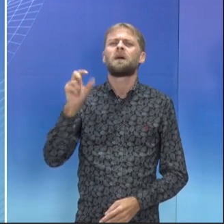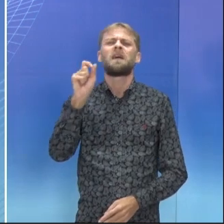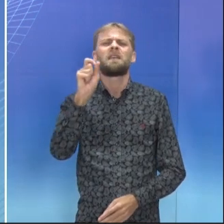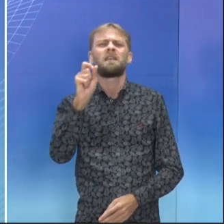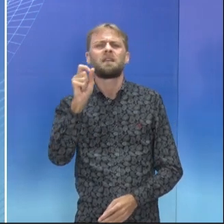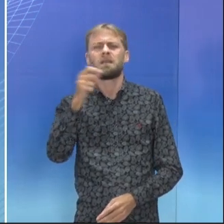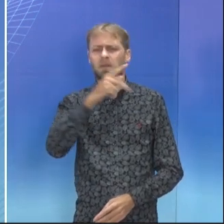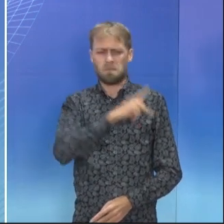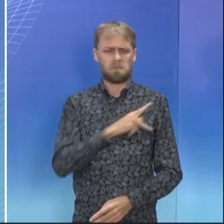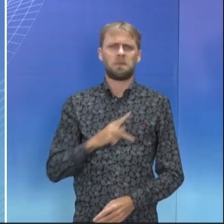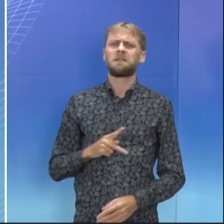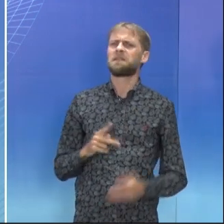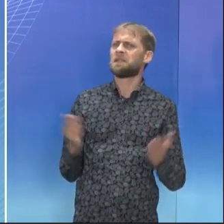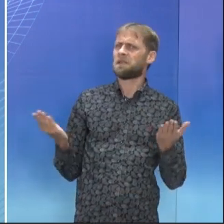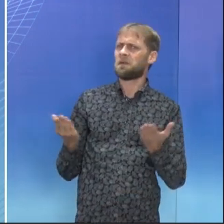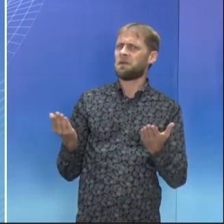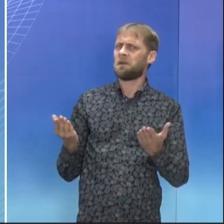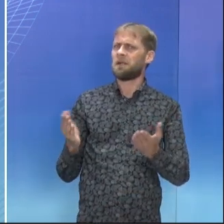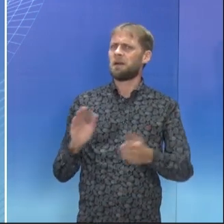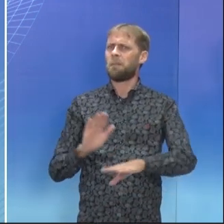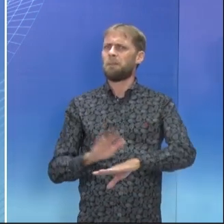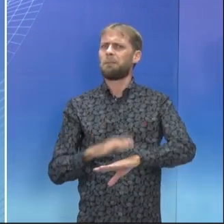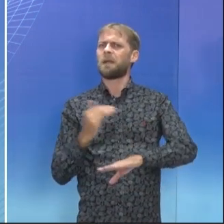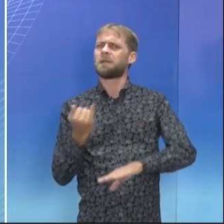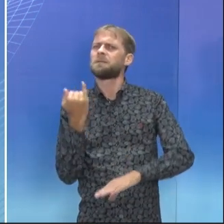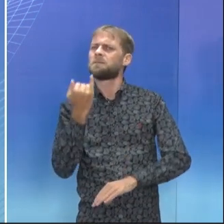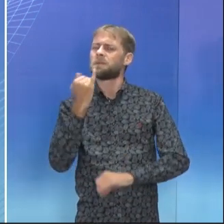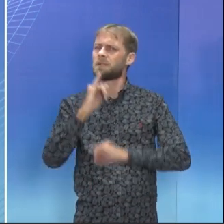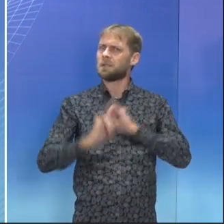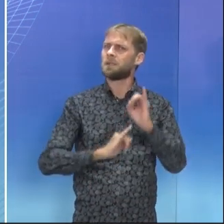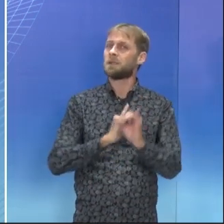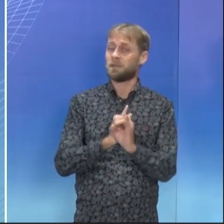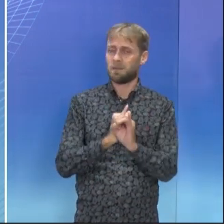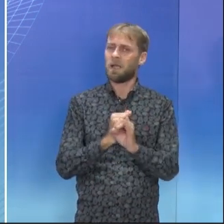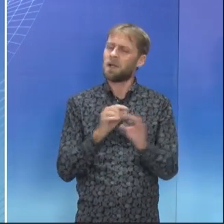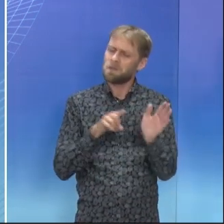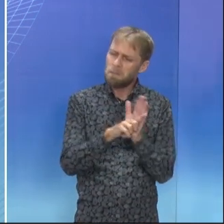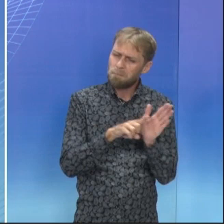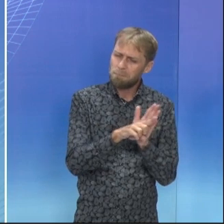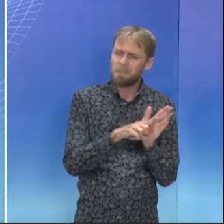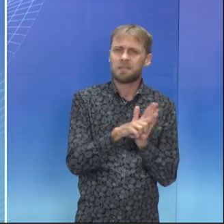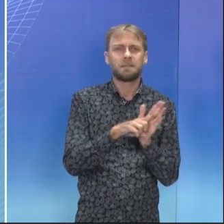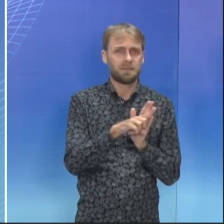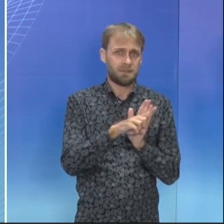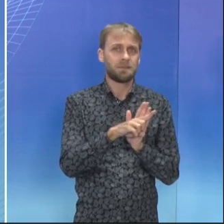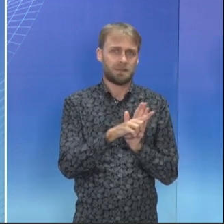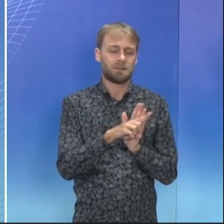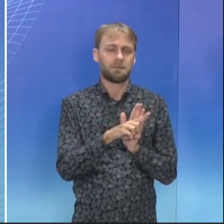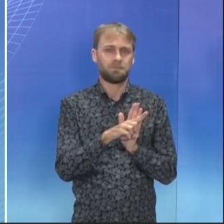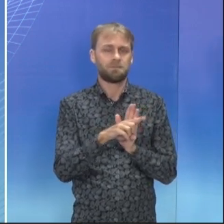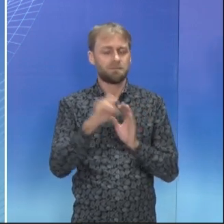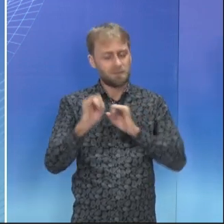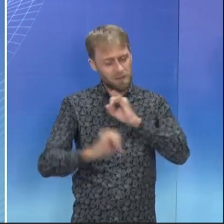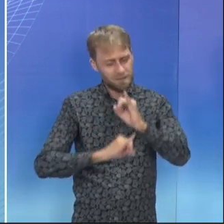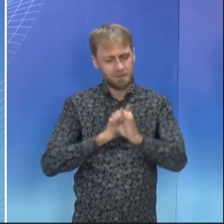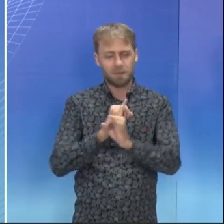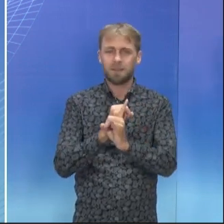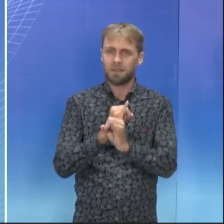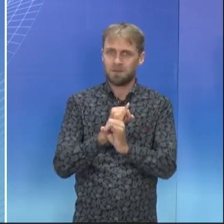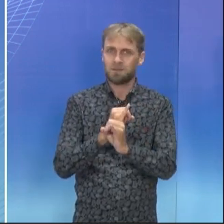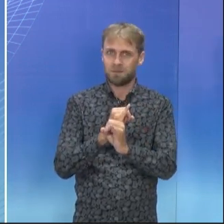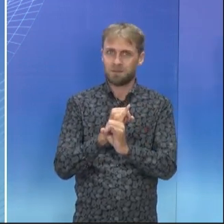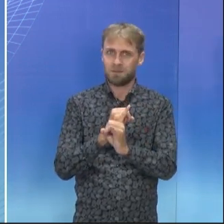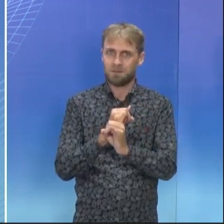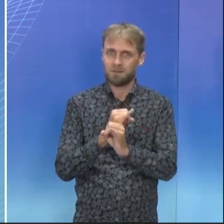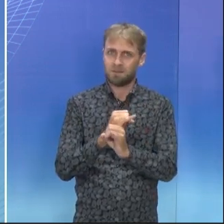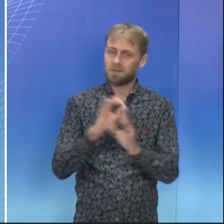presidente do Uruguai? Dá uma verificada. Quais os presidentes mais chamam a atenção na internet, né? Dá uma verificada lá